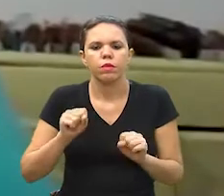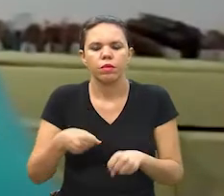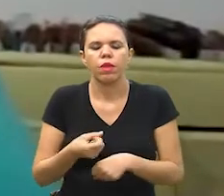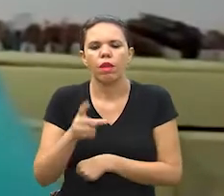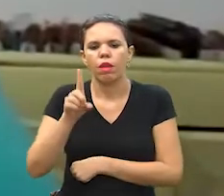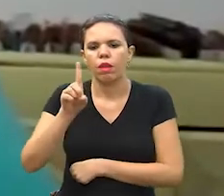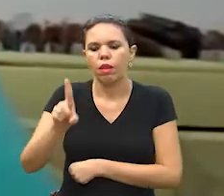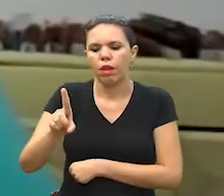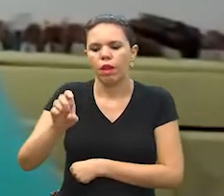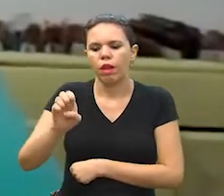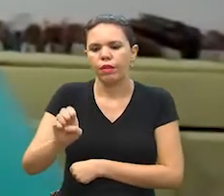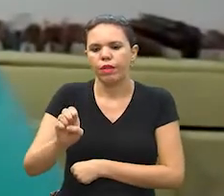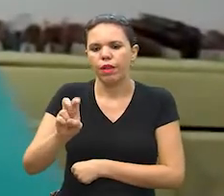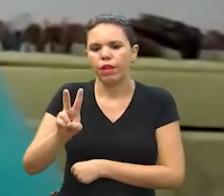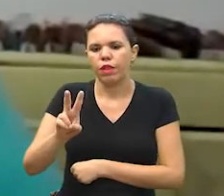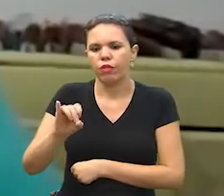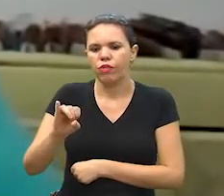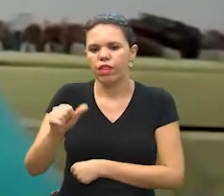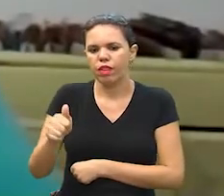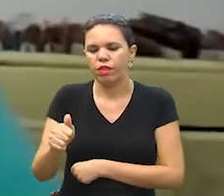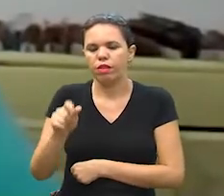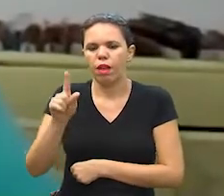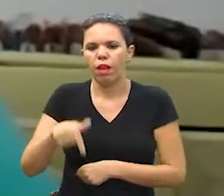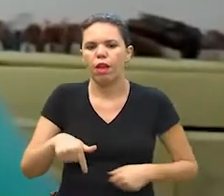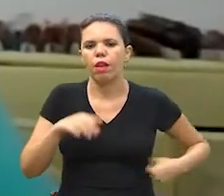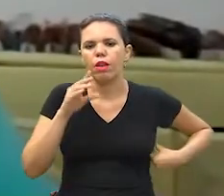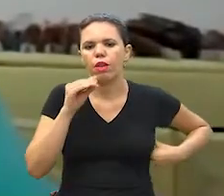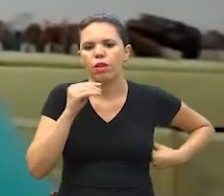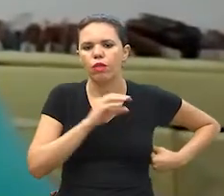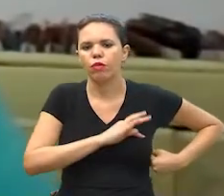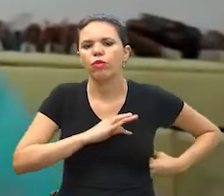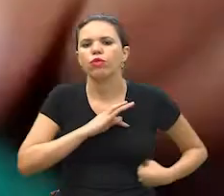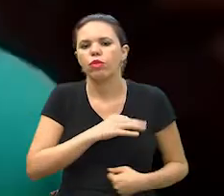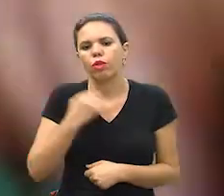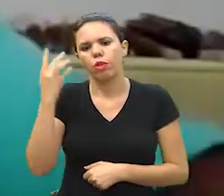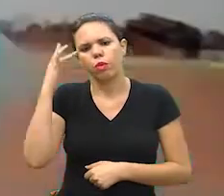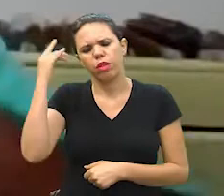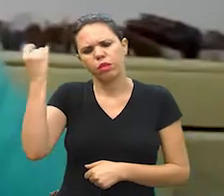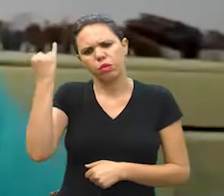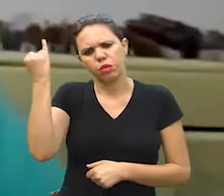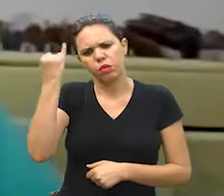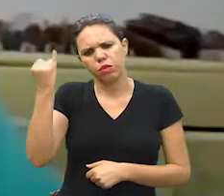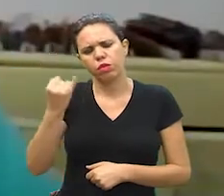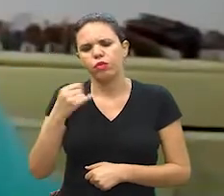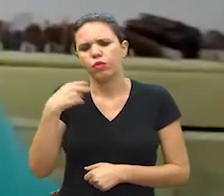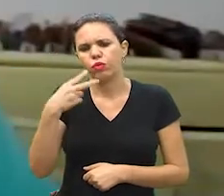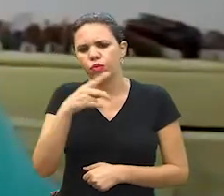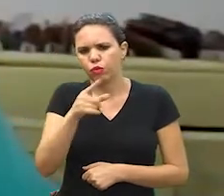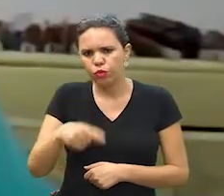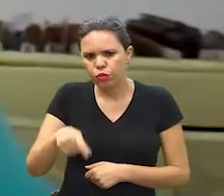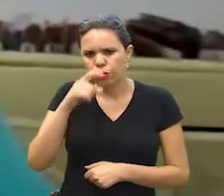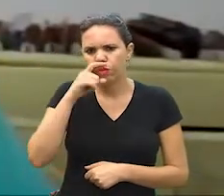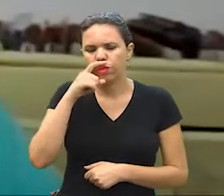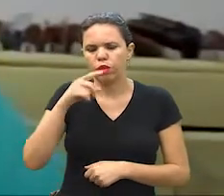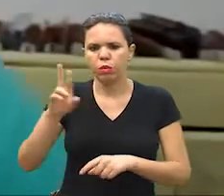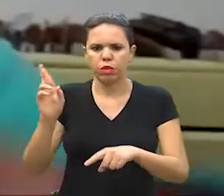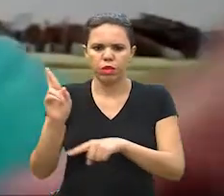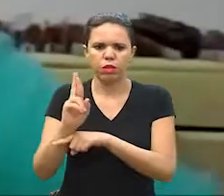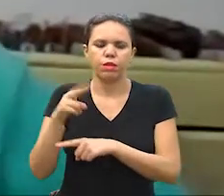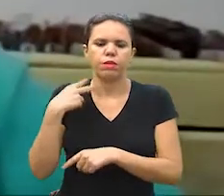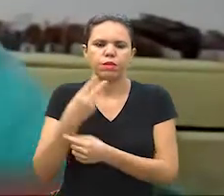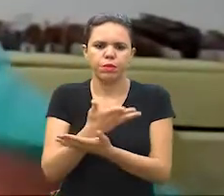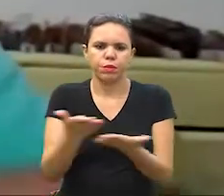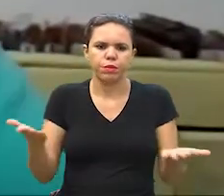Devisa, mas são técnicos. E eu penso que é importante que o Zé Carlos esteja lá representando a Câmara dos Vereadores